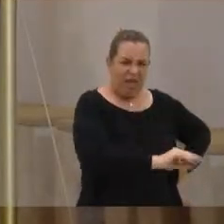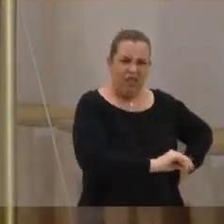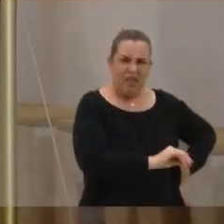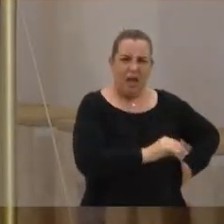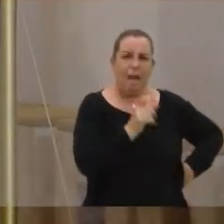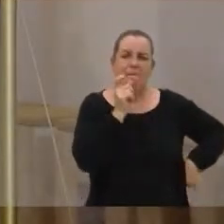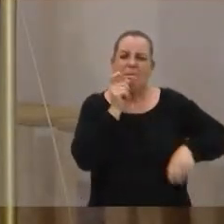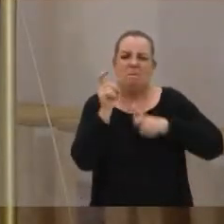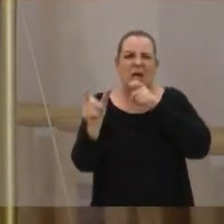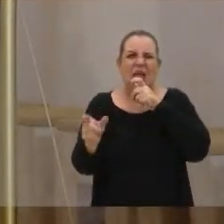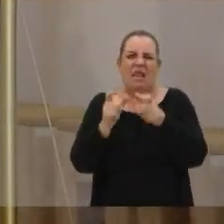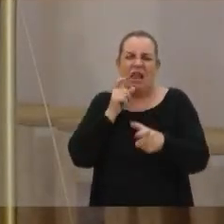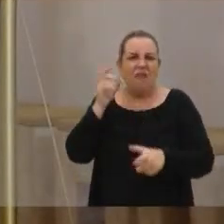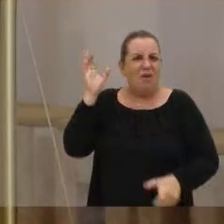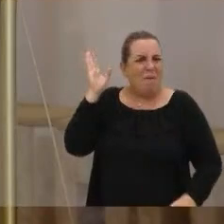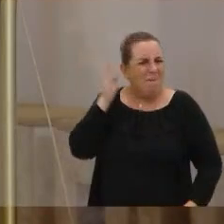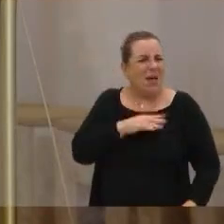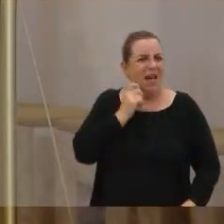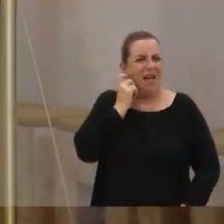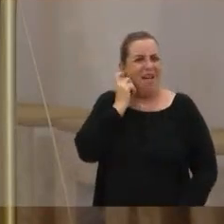palavras ardilosas,